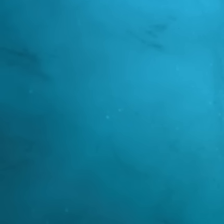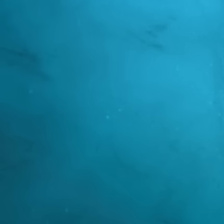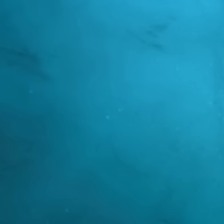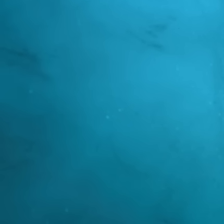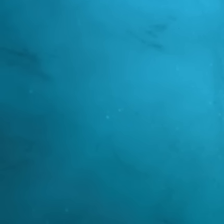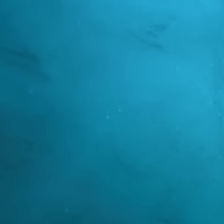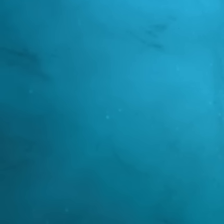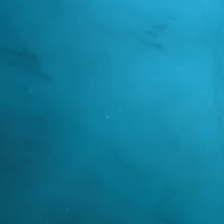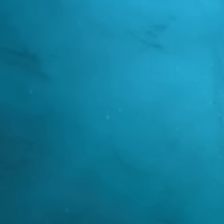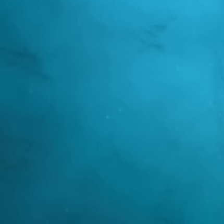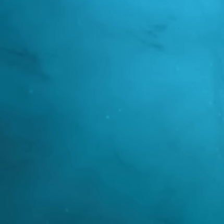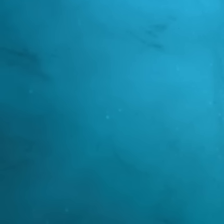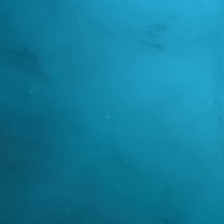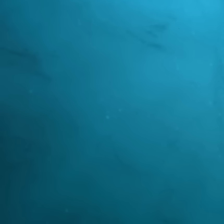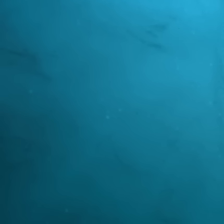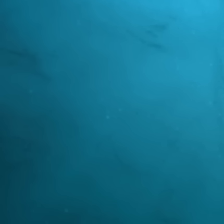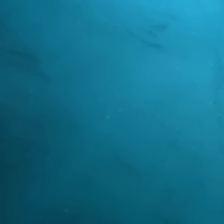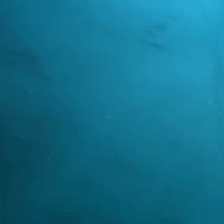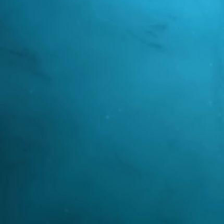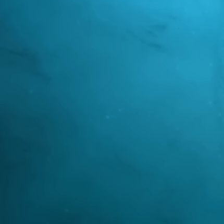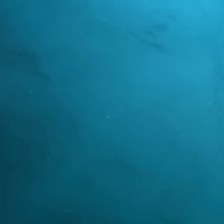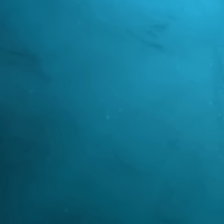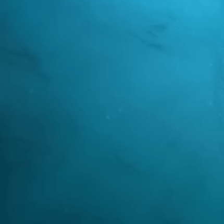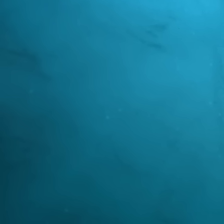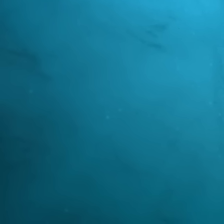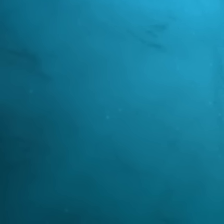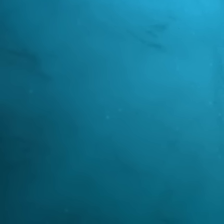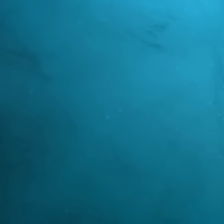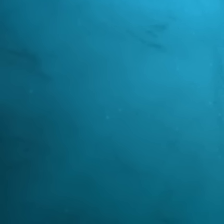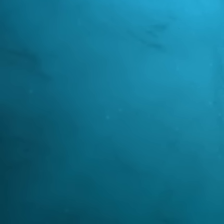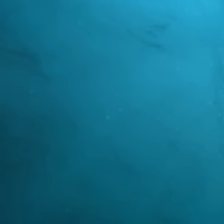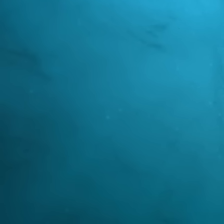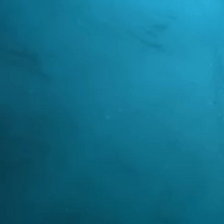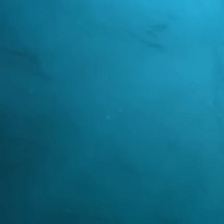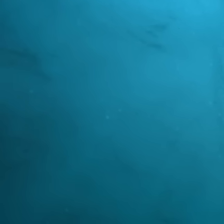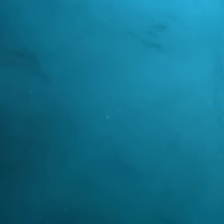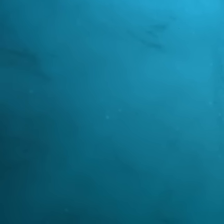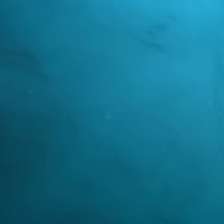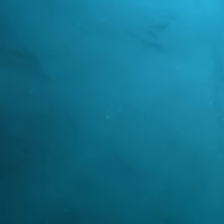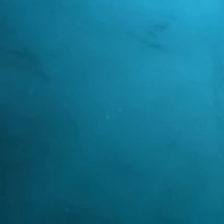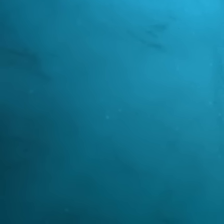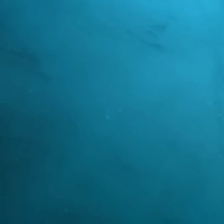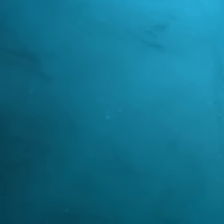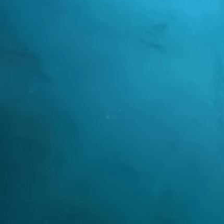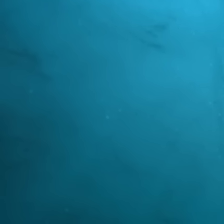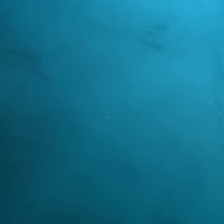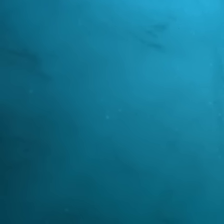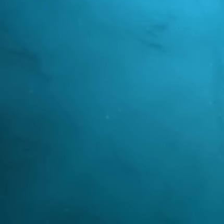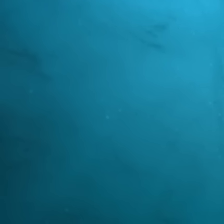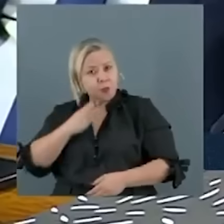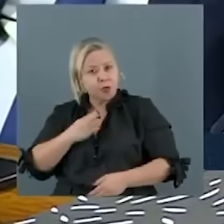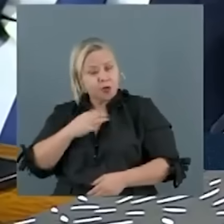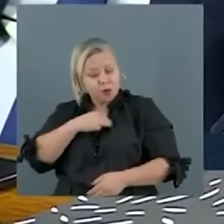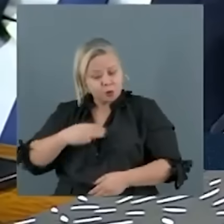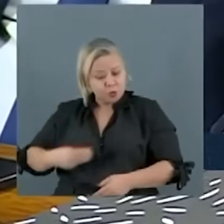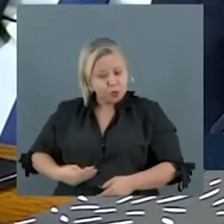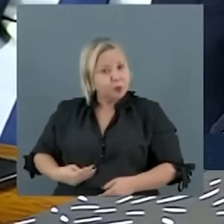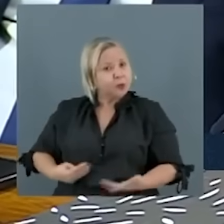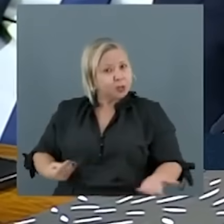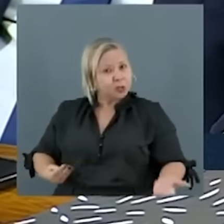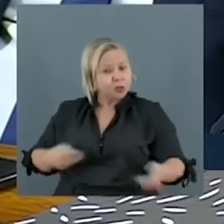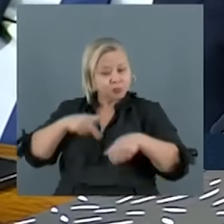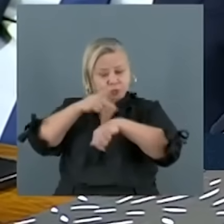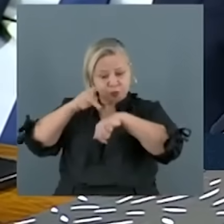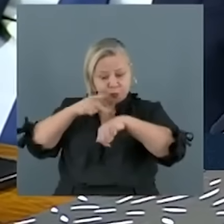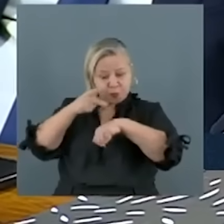vistas como irreverentes e lacradoras. Um desses vídeos mostrou uma reação irônica de Dino durante uma audiência do Senado. O senador